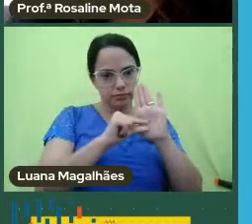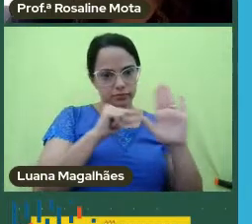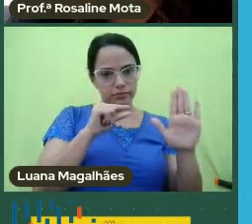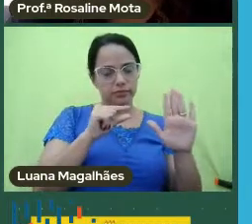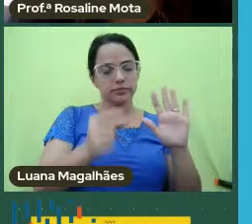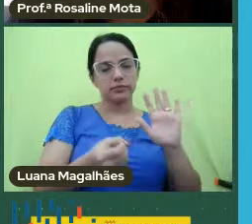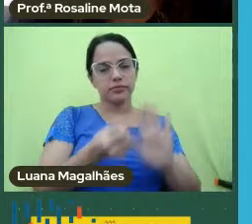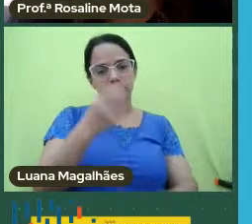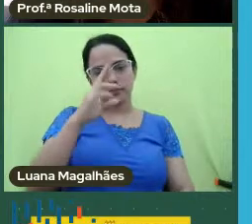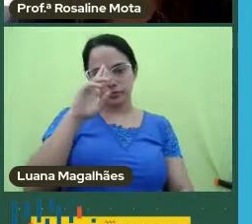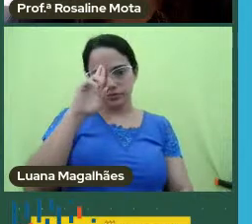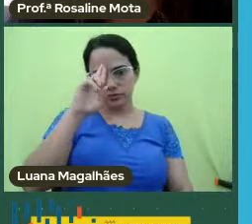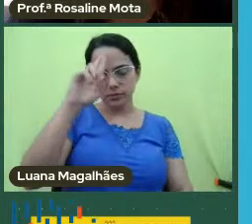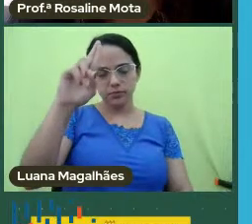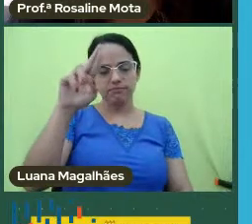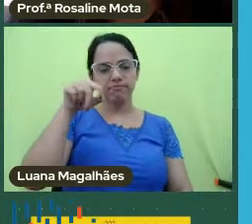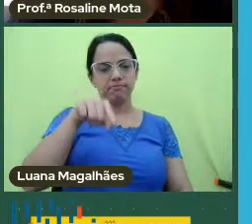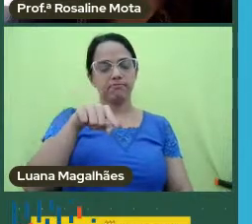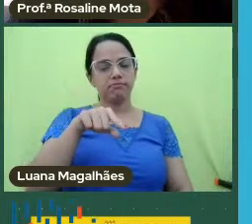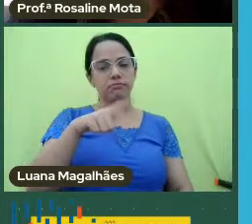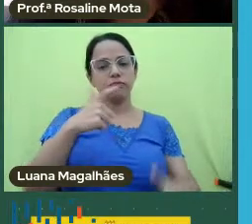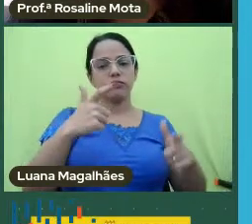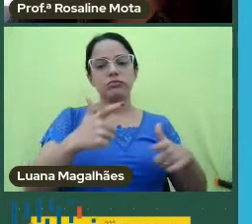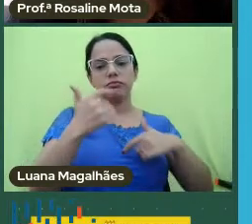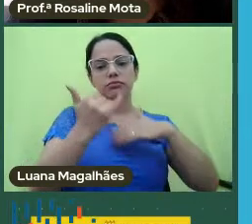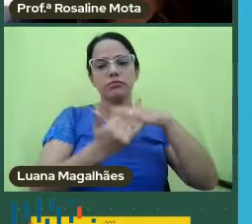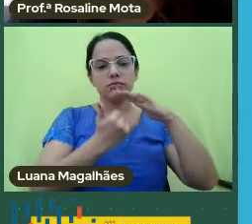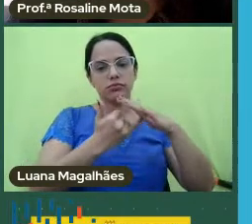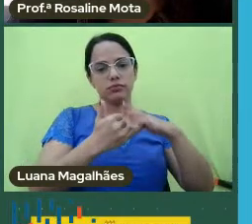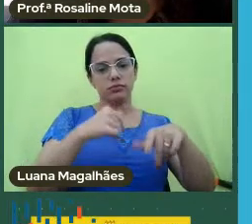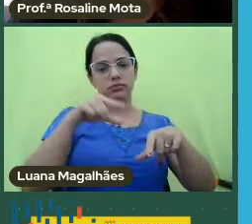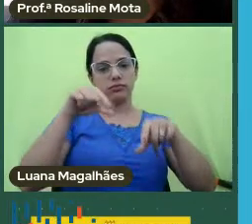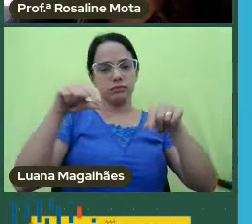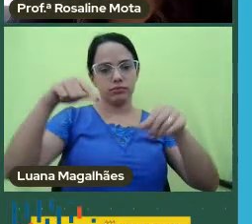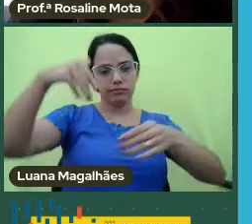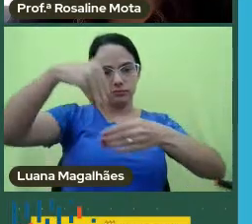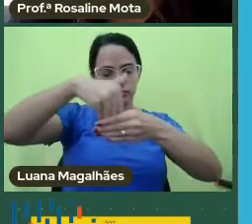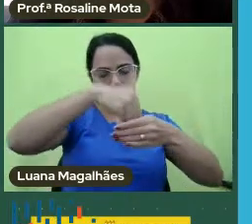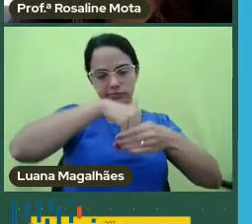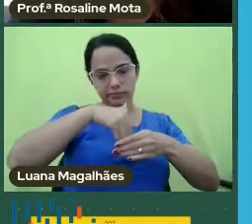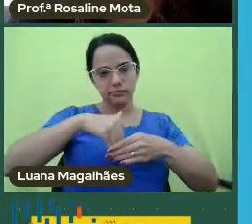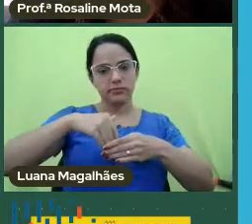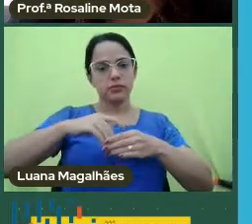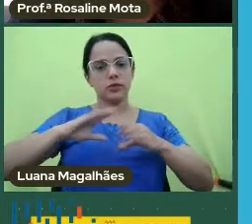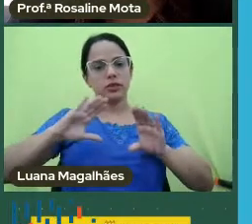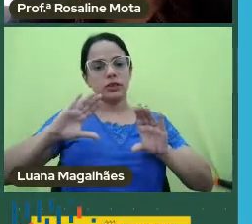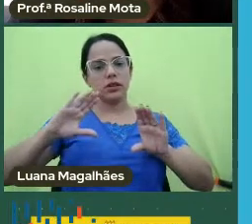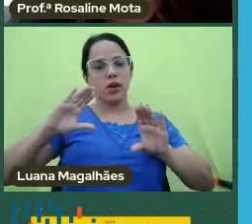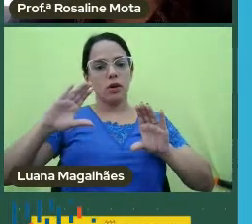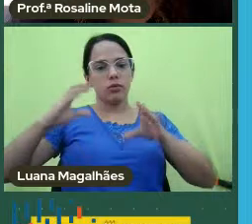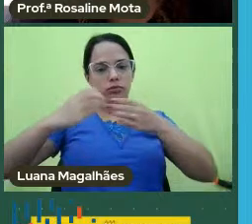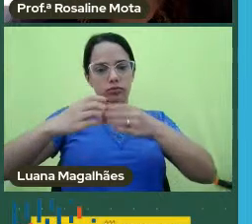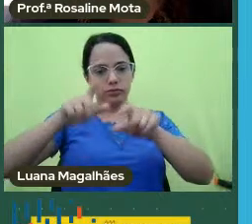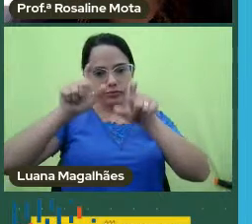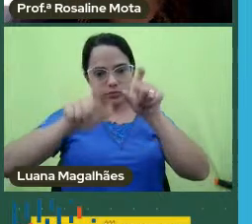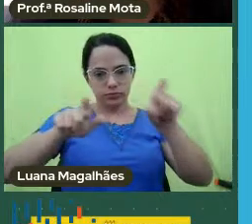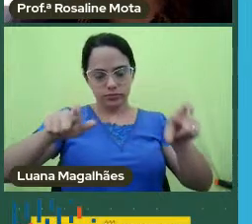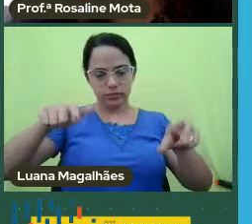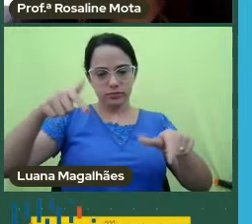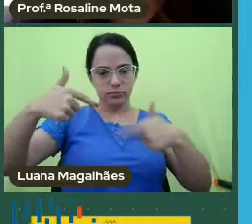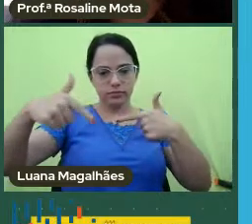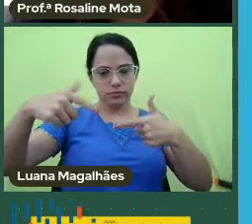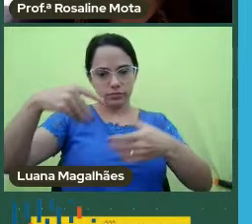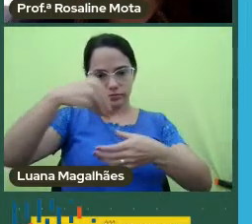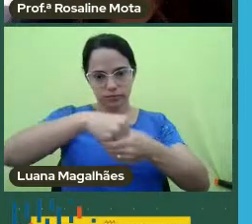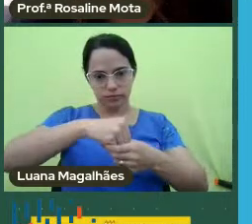da direção do estabelecimento, por eleição do corpo clínico ou por qualquer outro método que a instituição